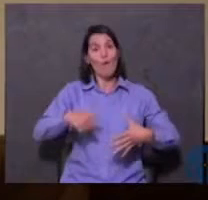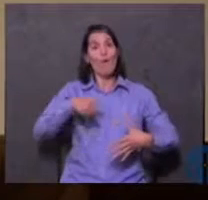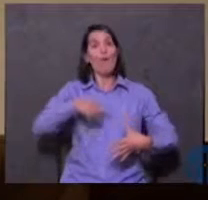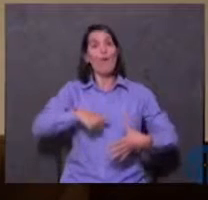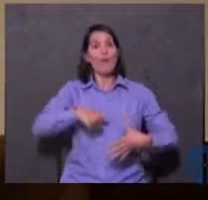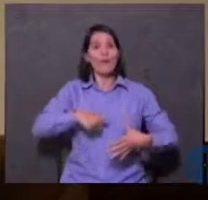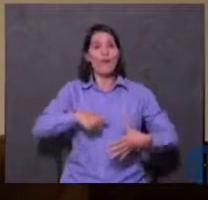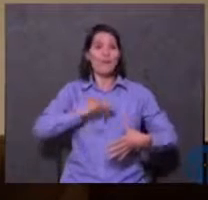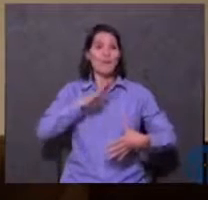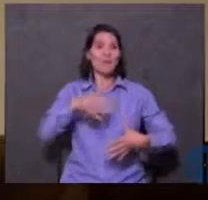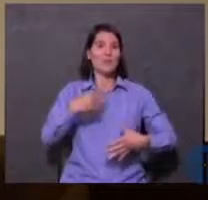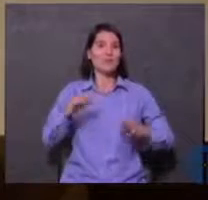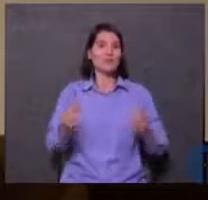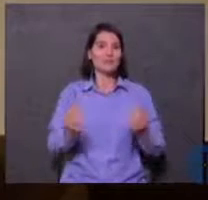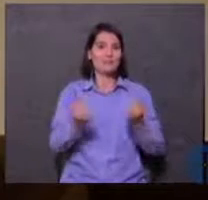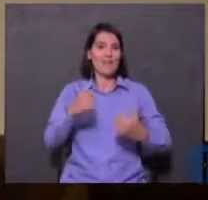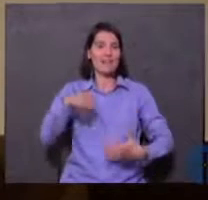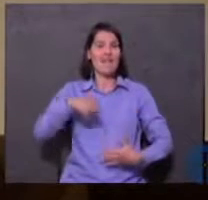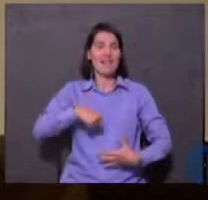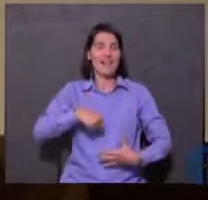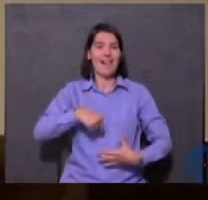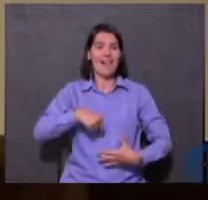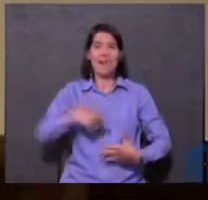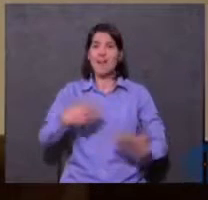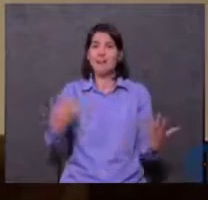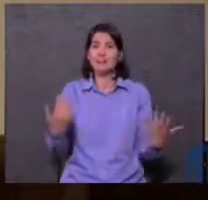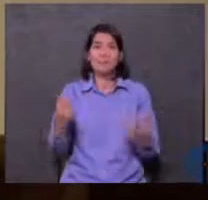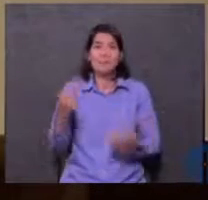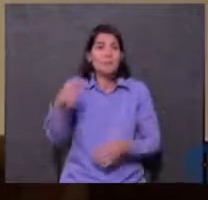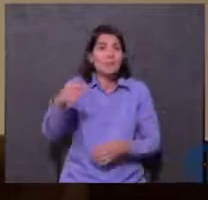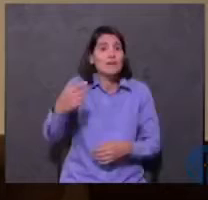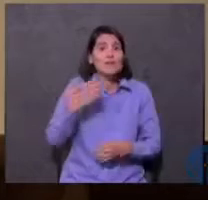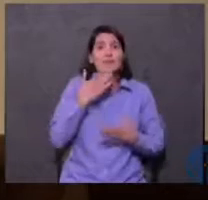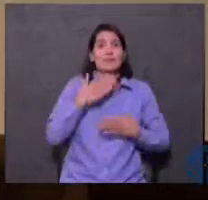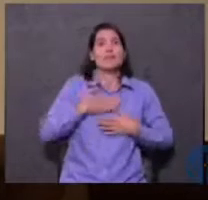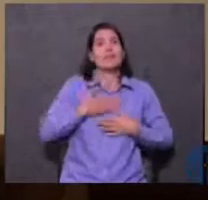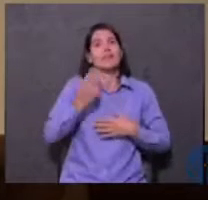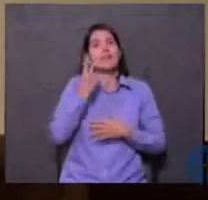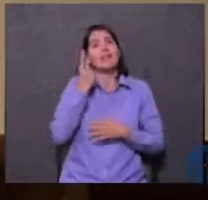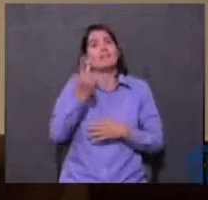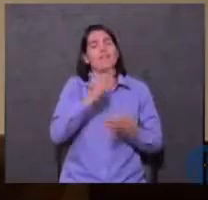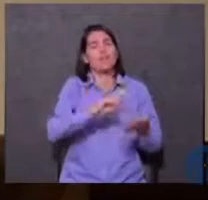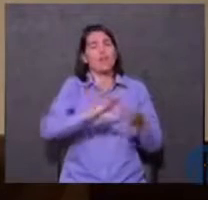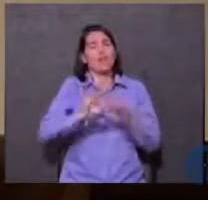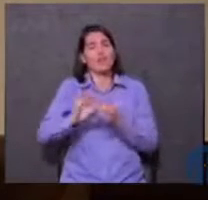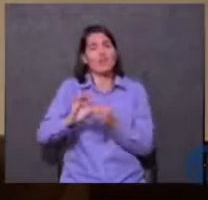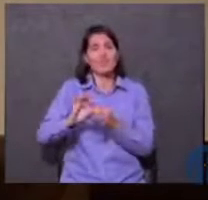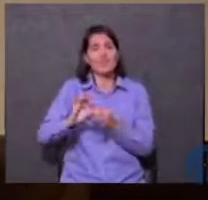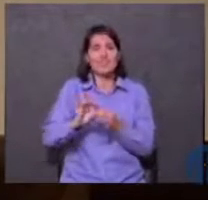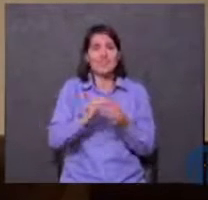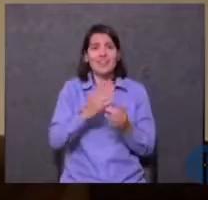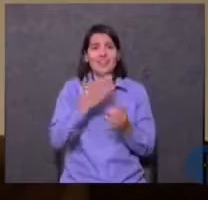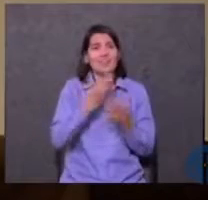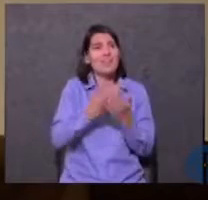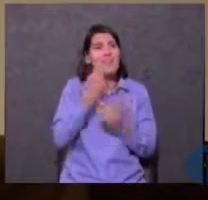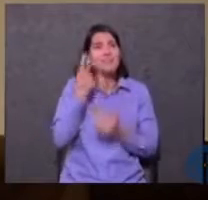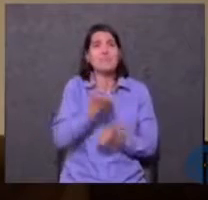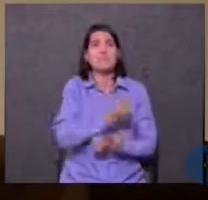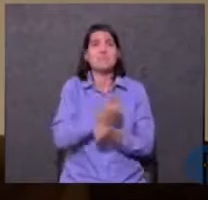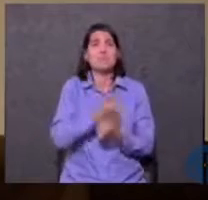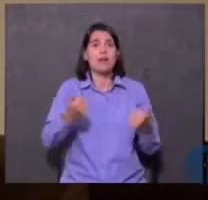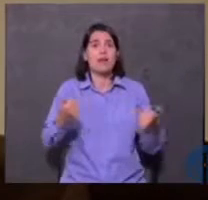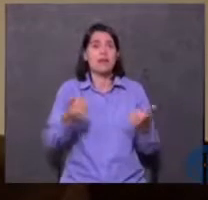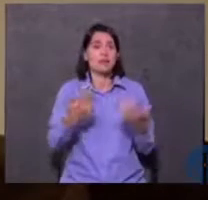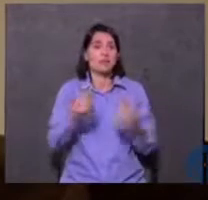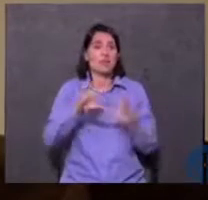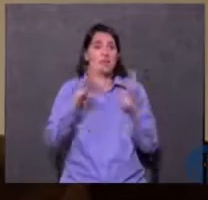o único capaz de dar sentido ás nosas vidas e tamén ao noso mundo incrédulo e materialista